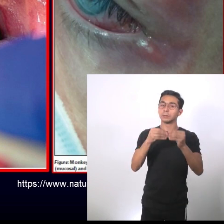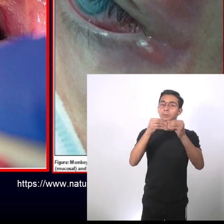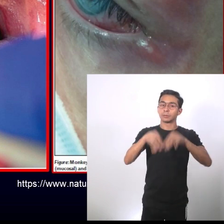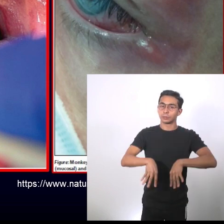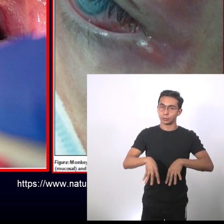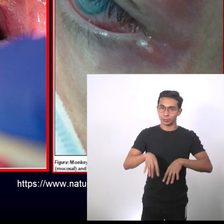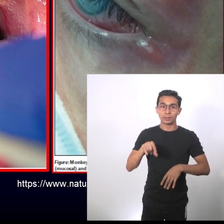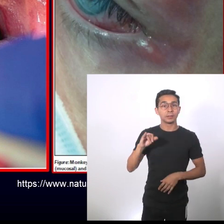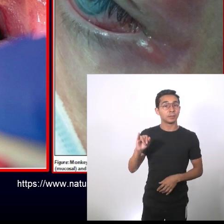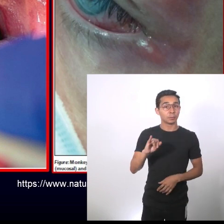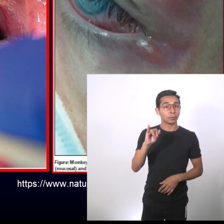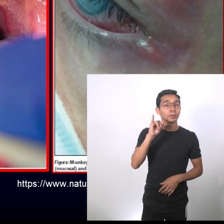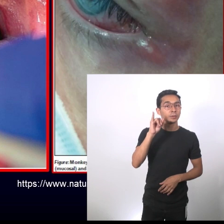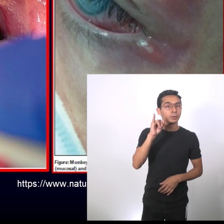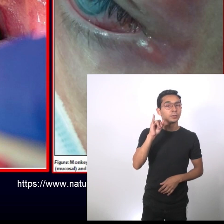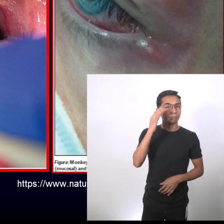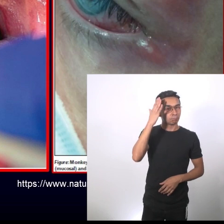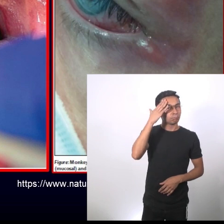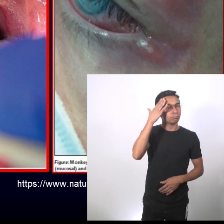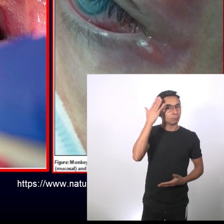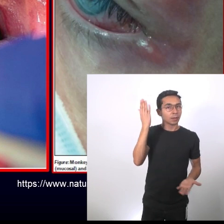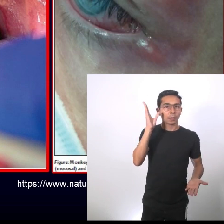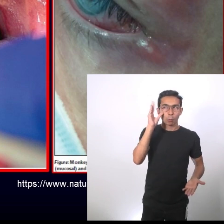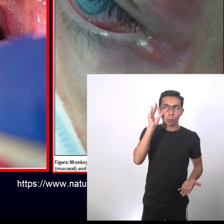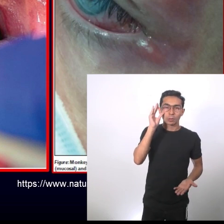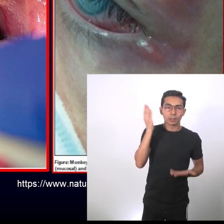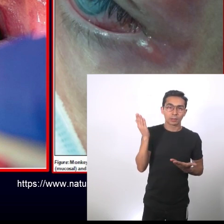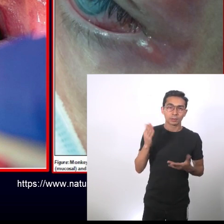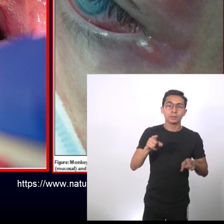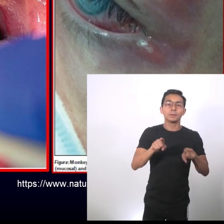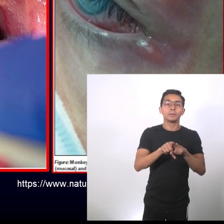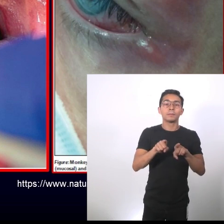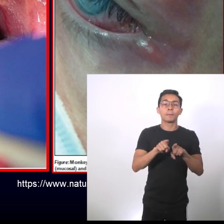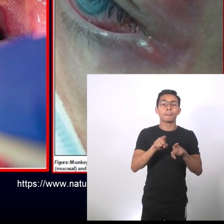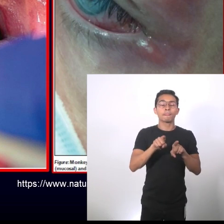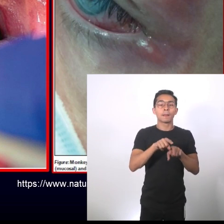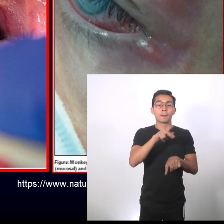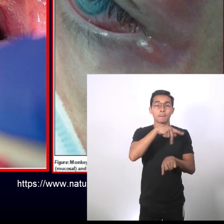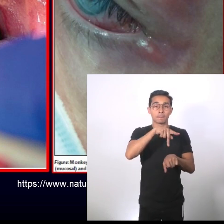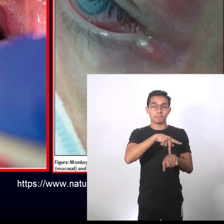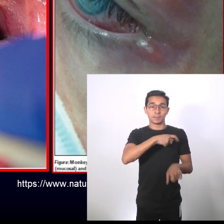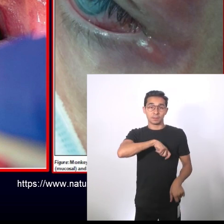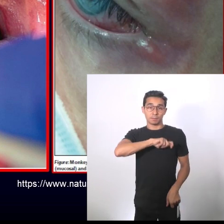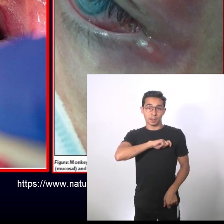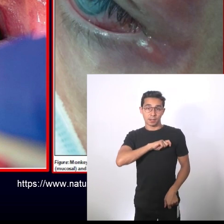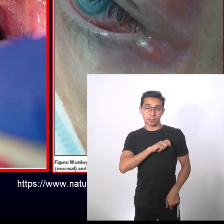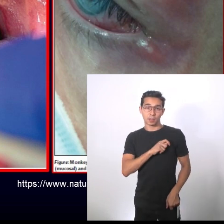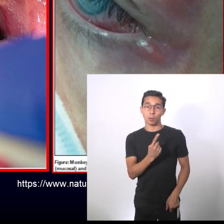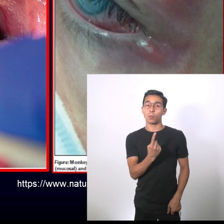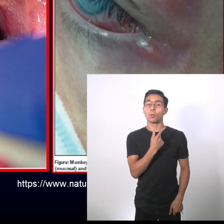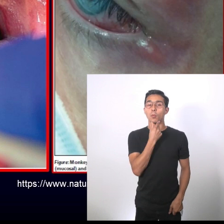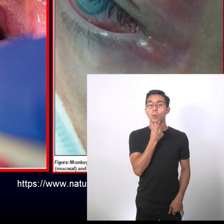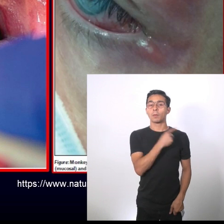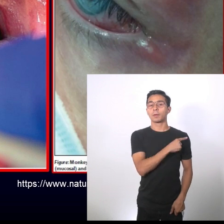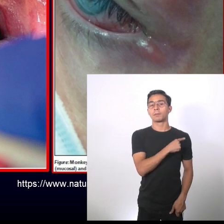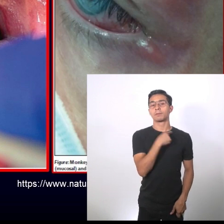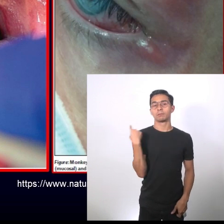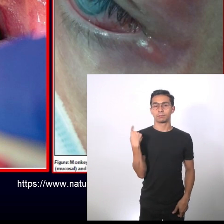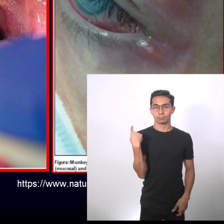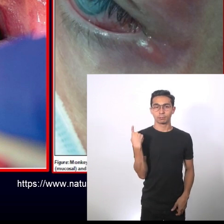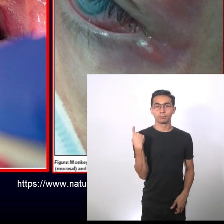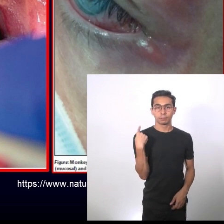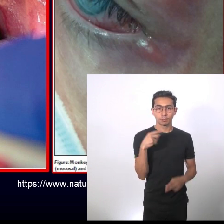título de curiosidade, o caso de falecimento na Espanha, né? O adulto que faleceu na Espanha era um indivíduo que teve